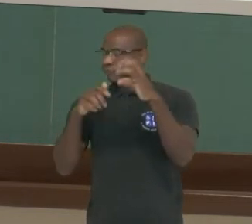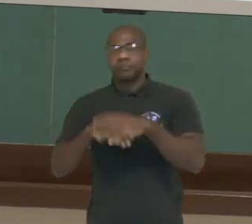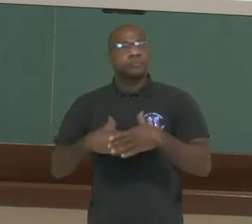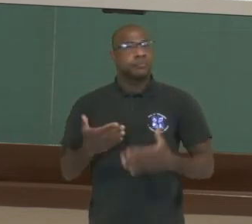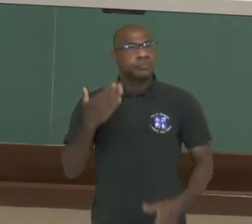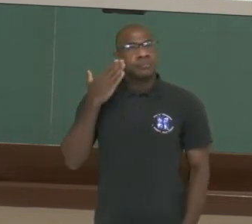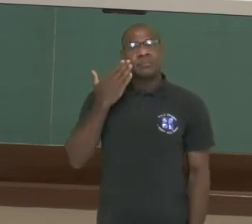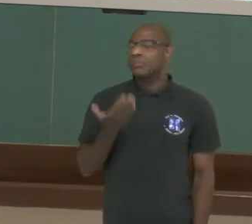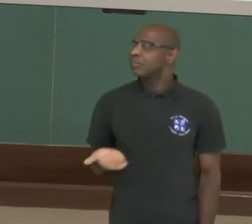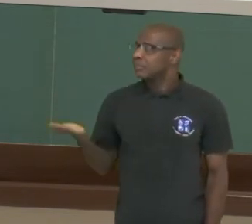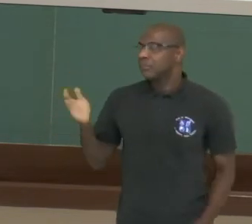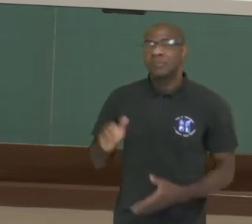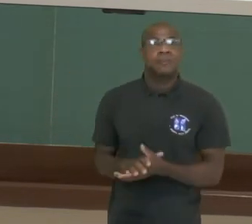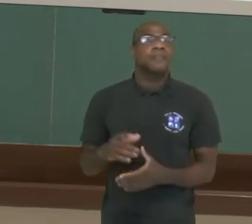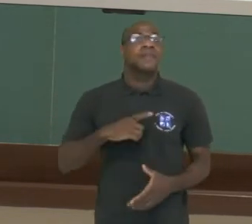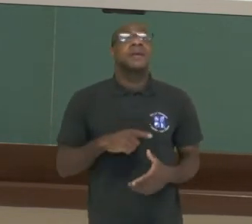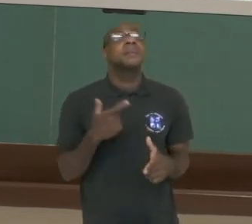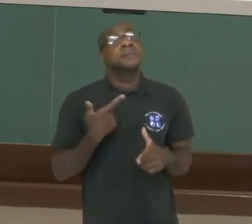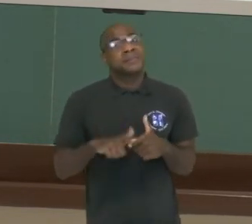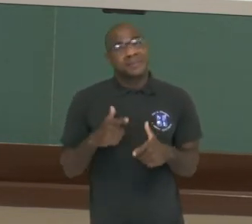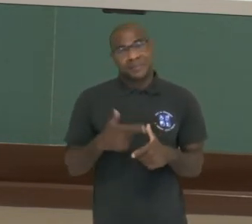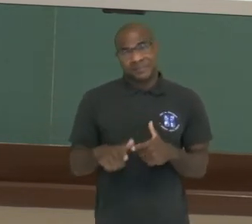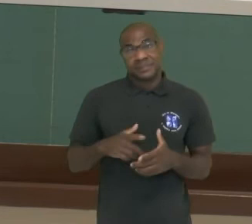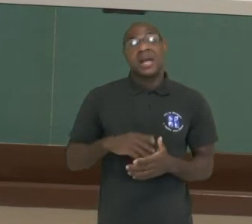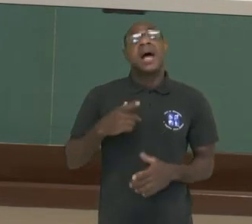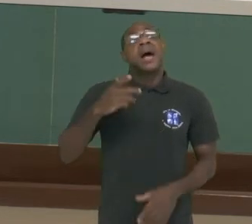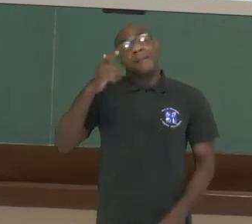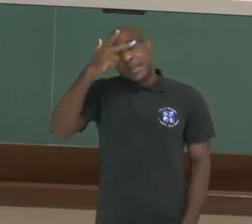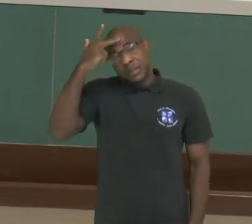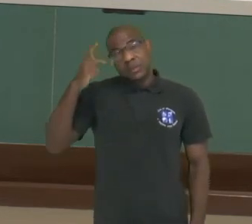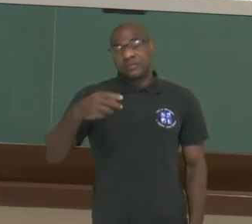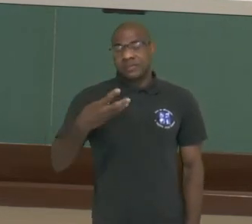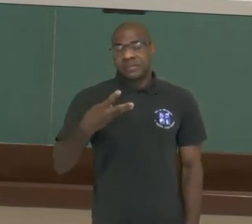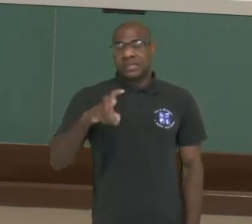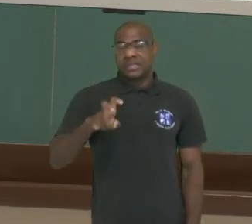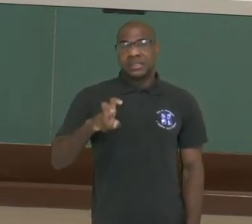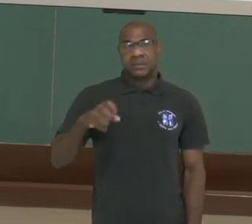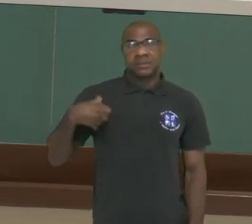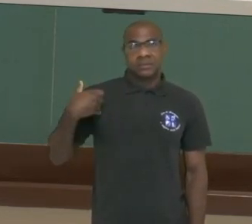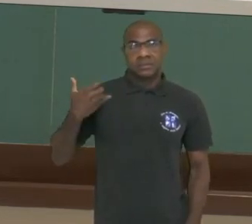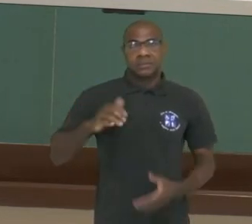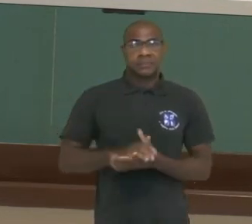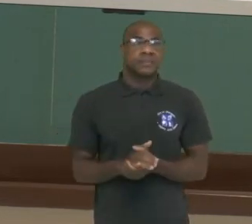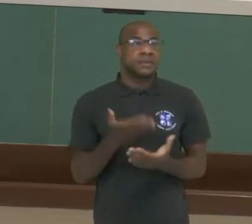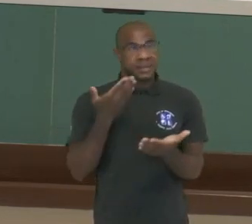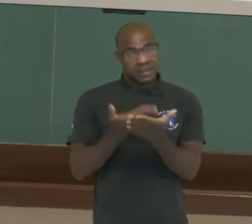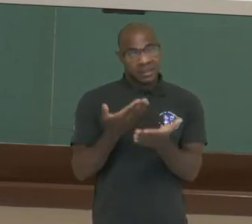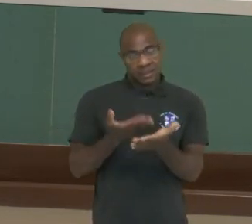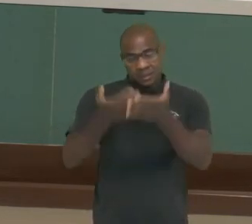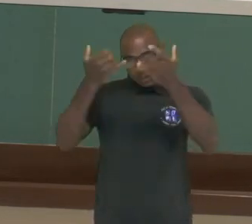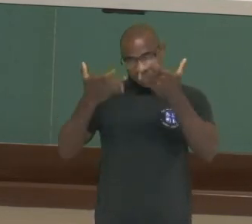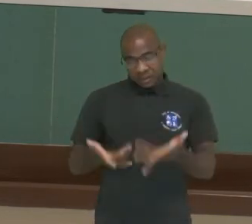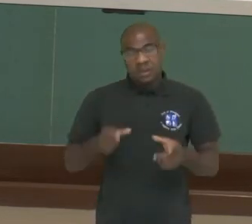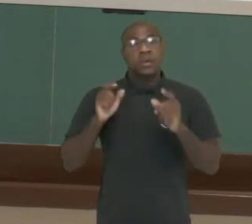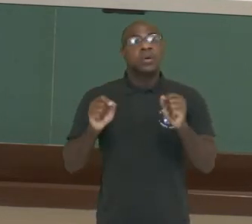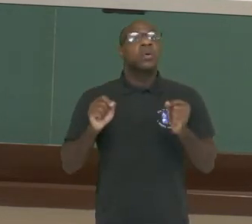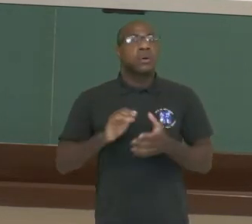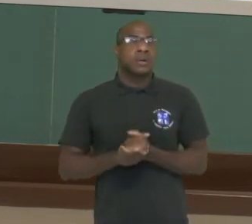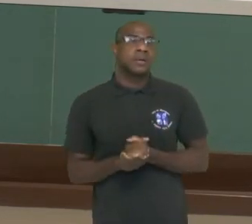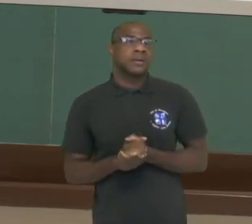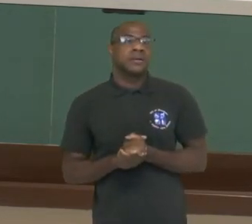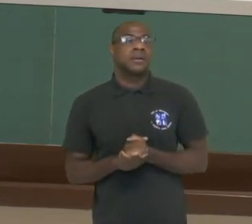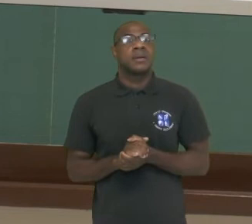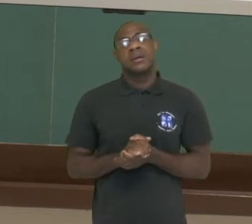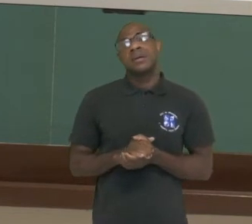as grávidas têm mais de 35 anos. Na aula anterior, nós comentamos sobre a